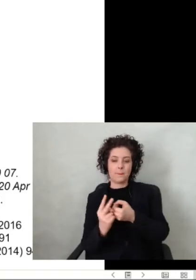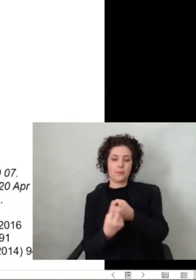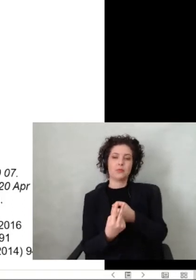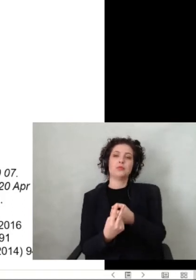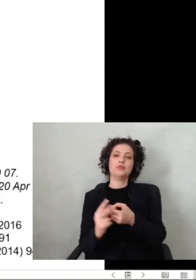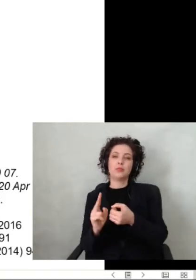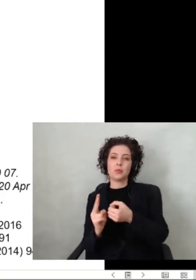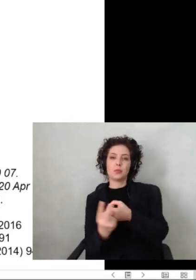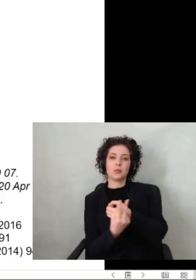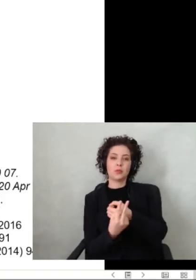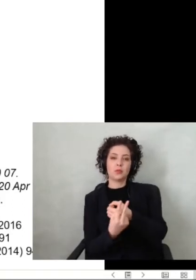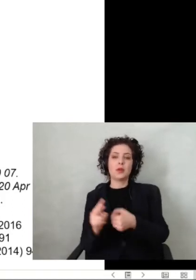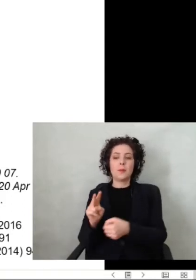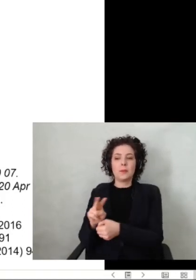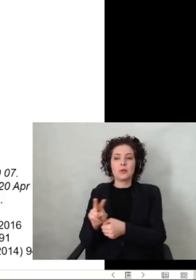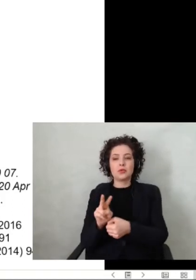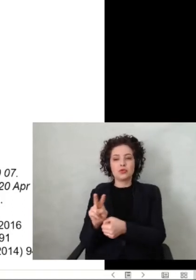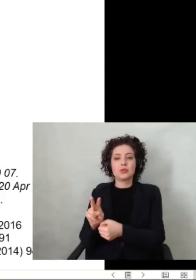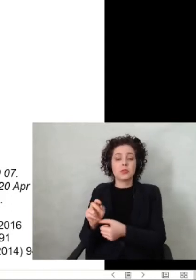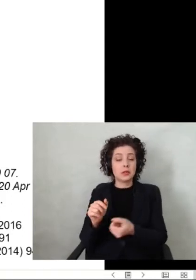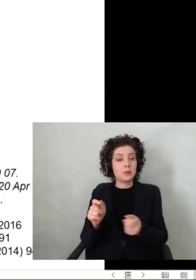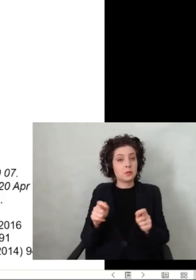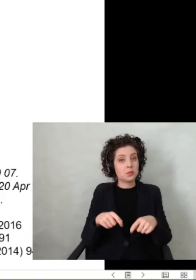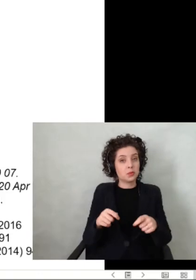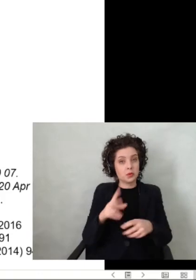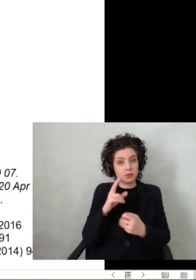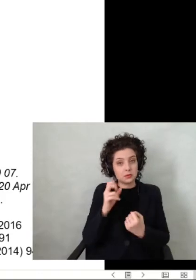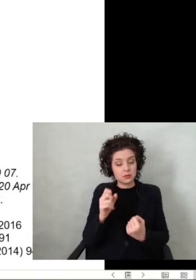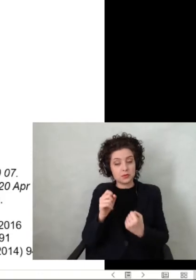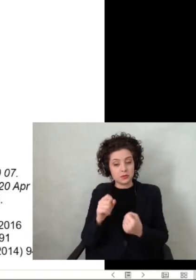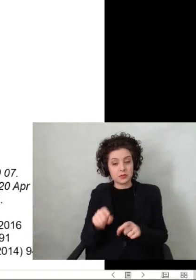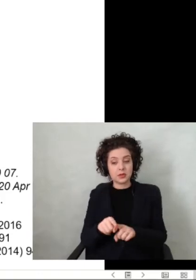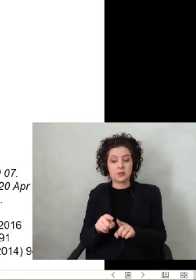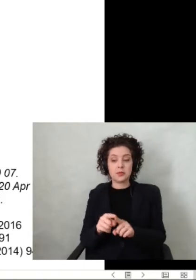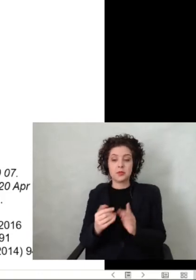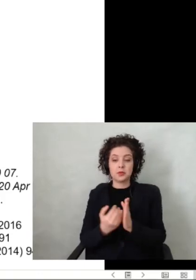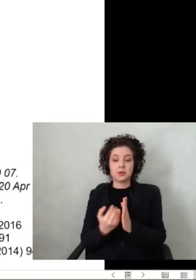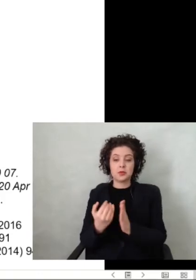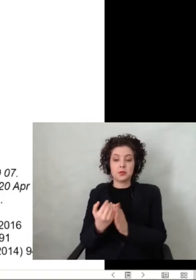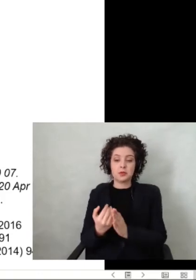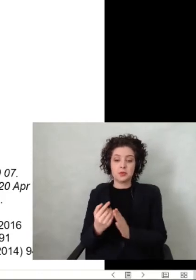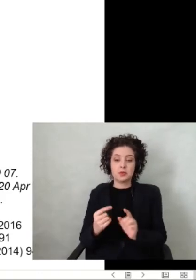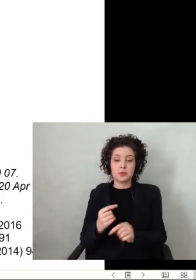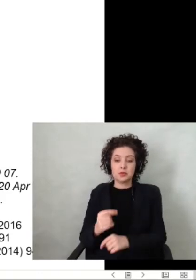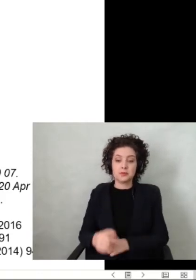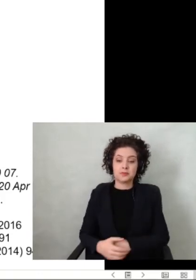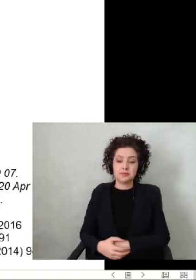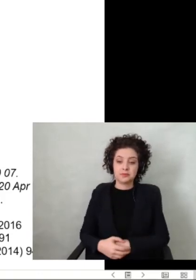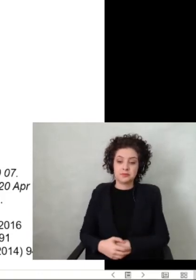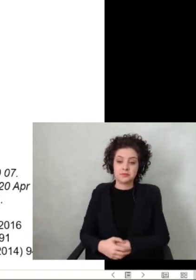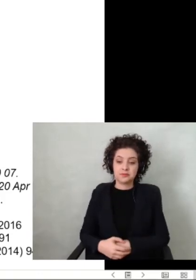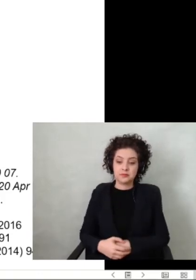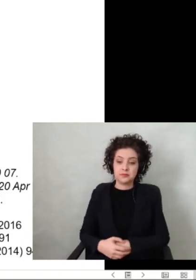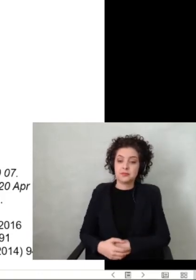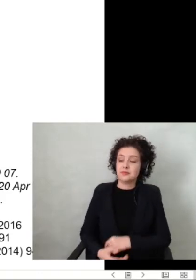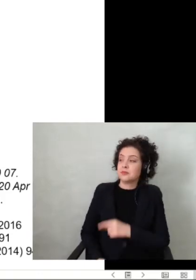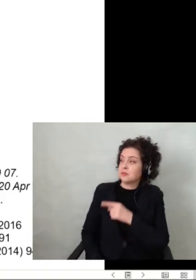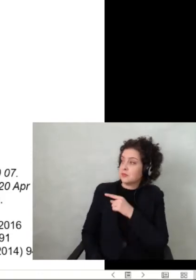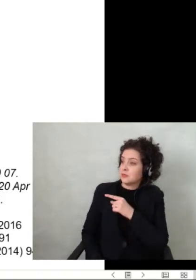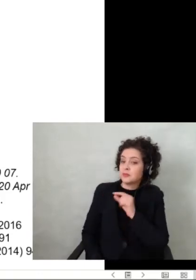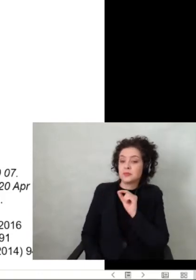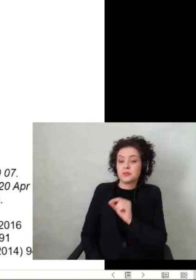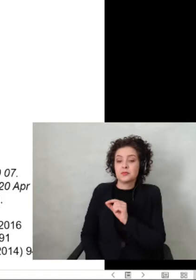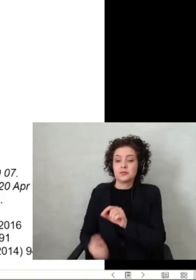efeito é um efeito potente. Ele também aumenta o interferon. A história do interferon é interessante. Há muitos anos